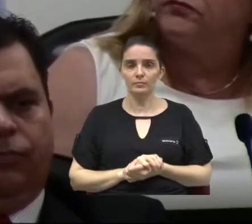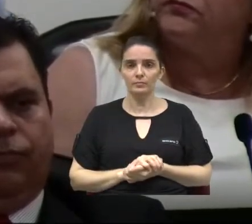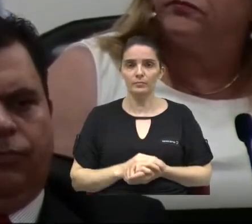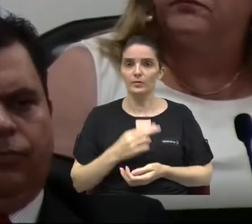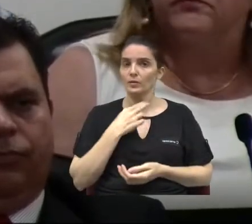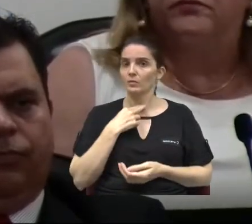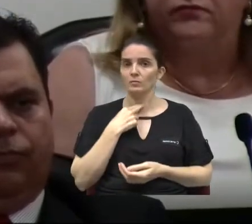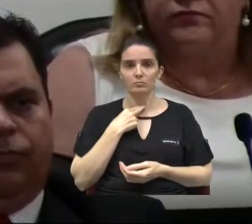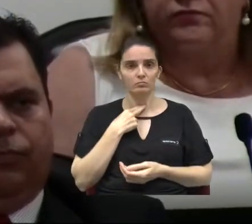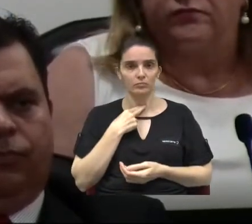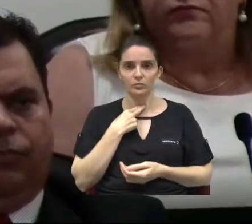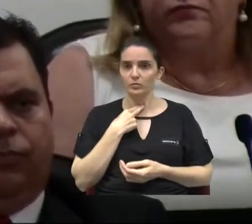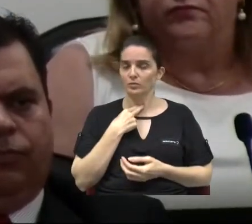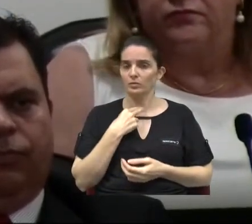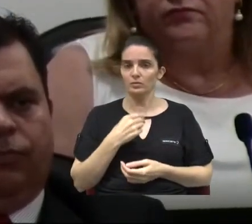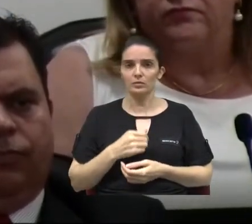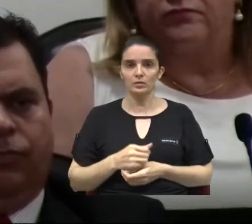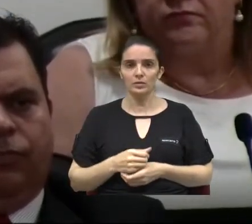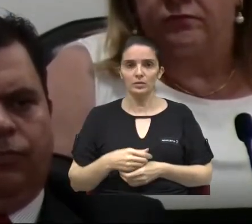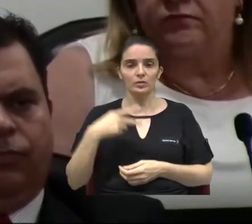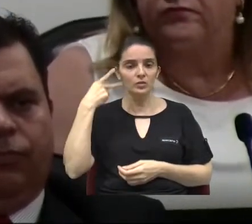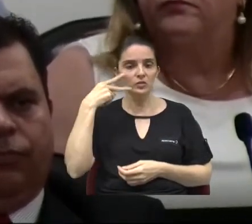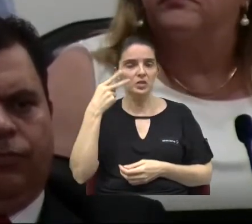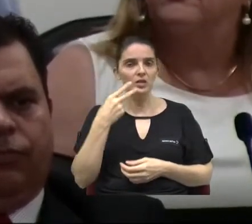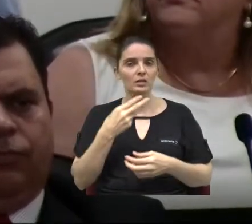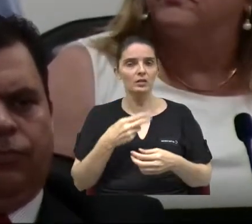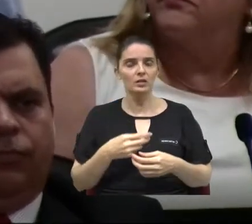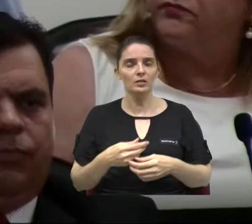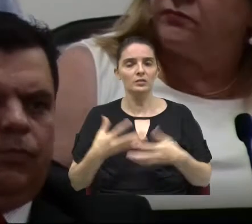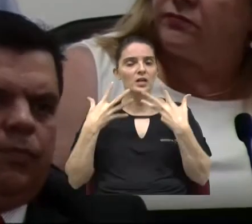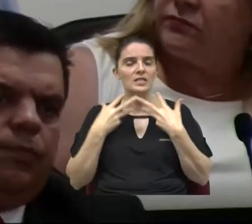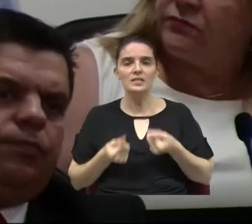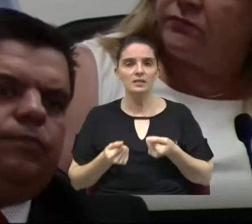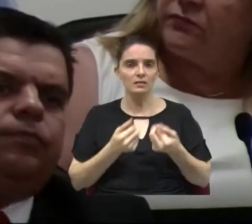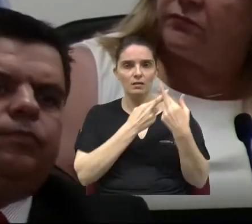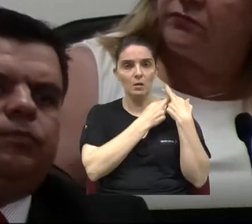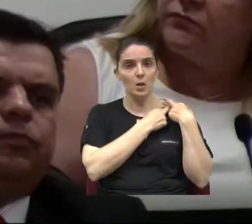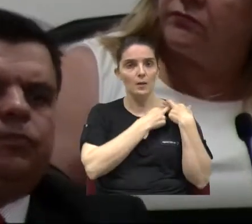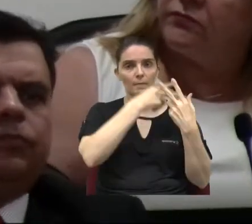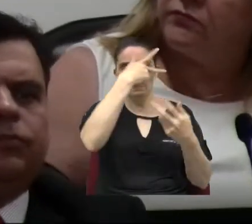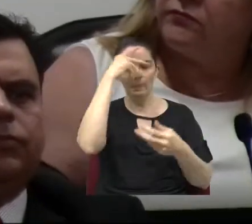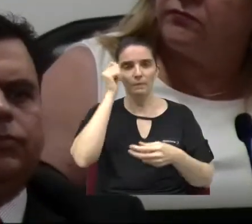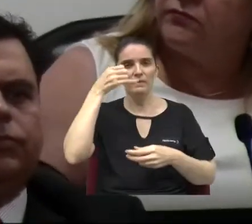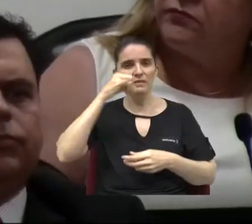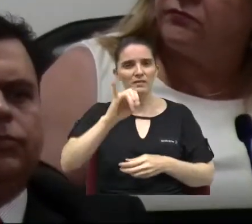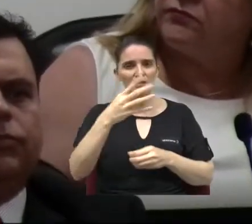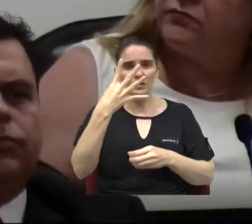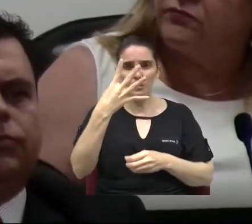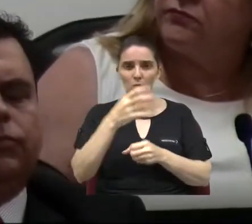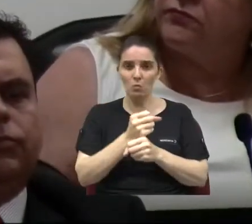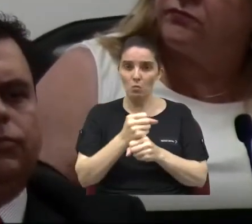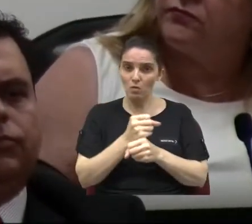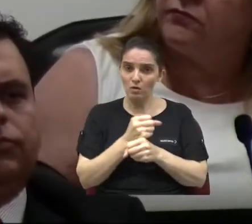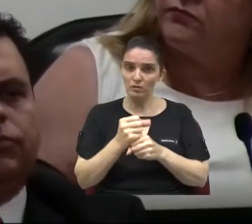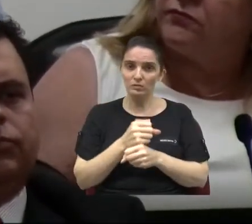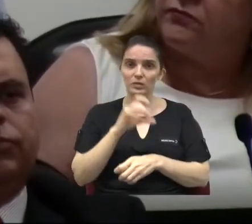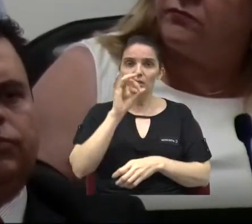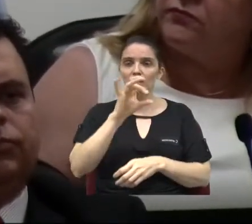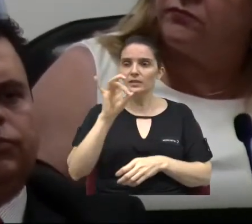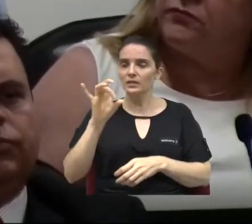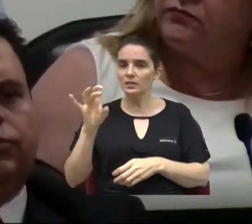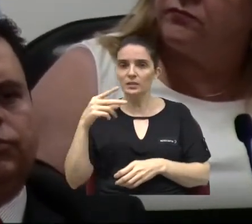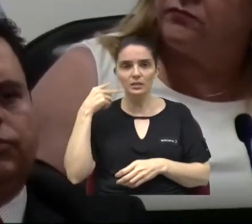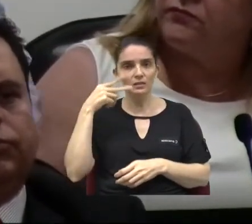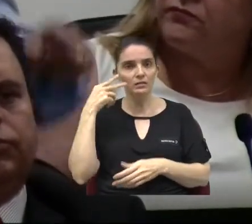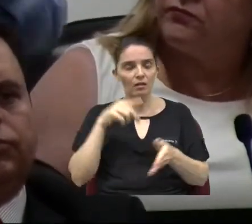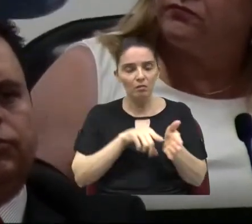assumir responsabilidade do Executivo aqui. Nós temos que cobrar, se nós formos passar os 4 anos, cada vereador fazendo um requerimento,